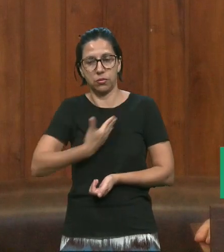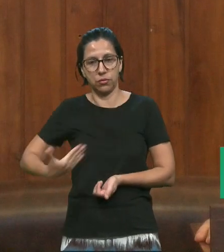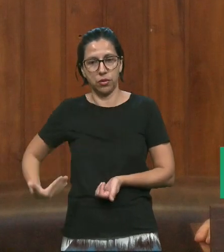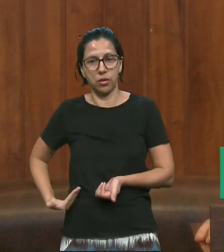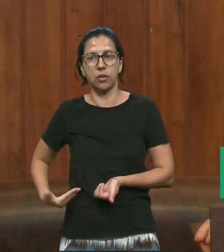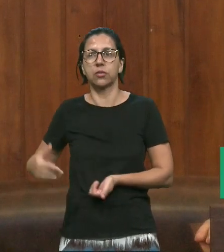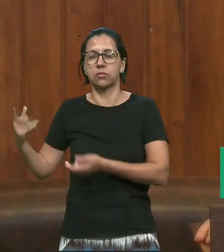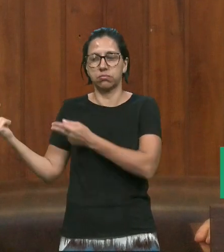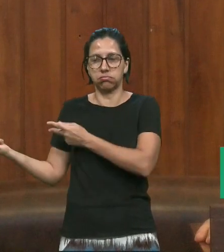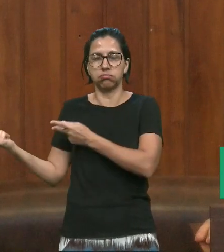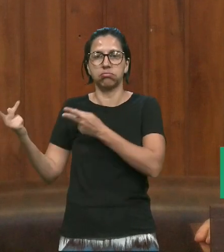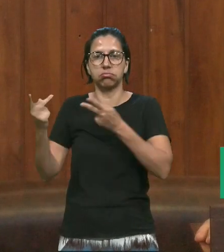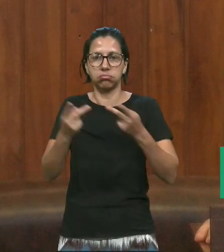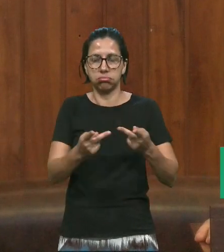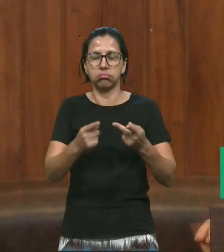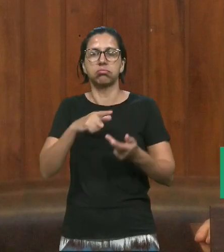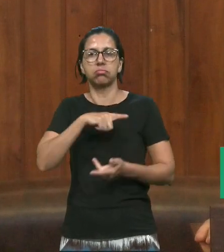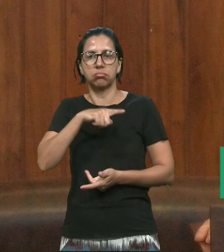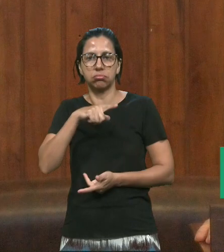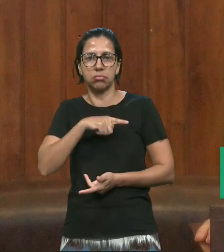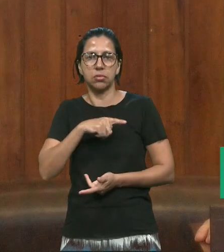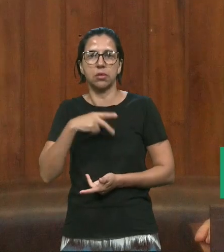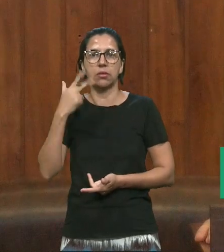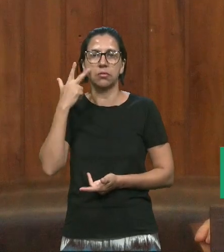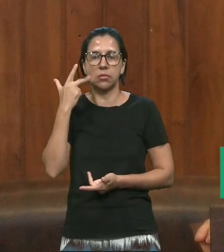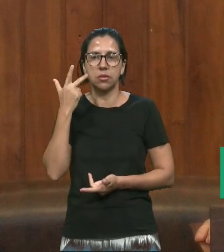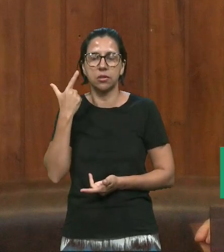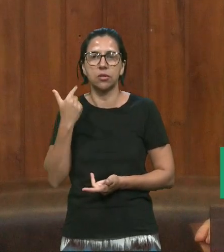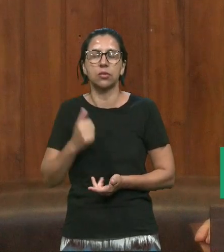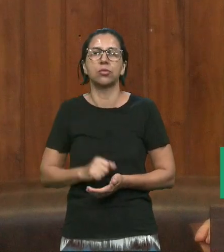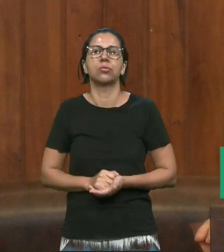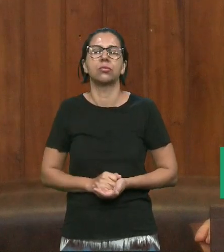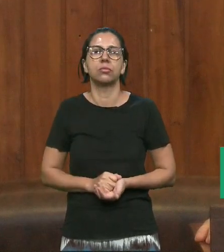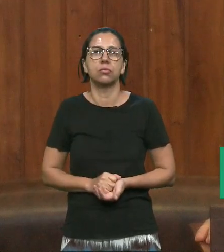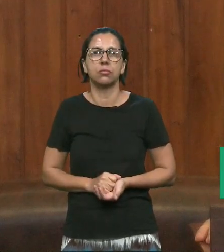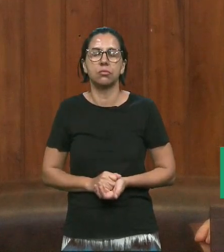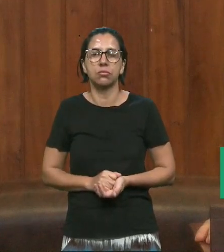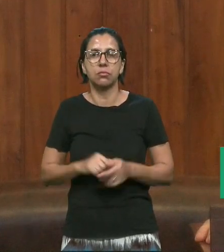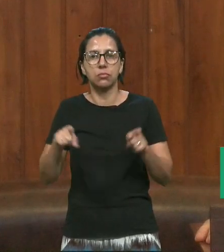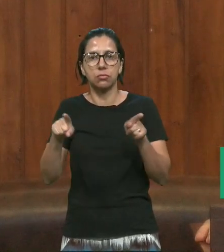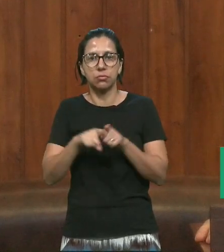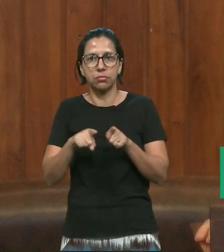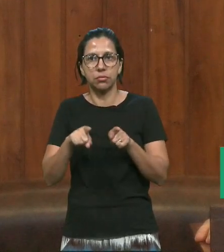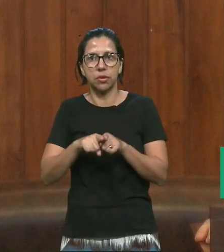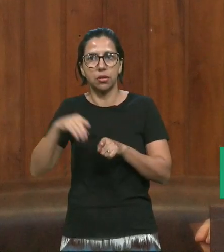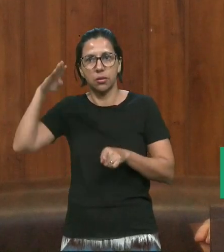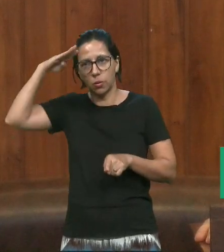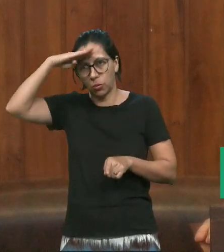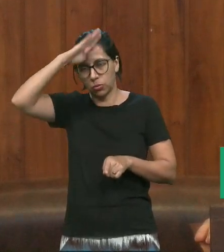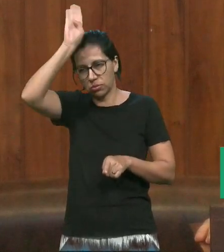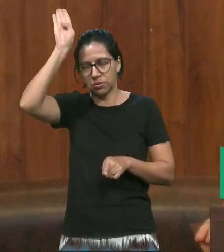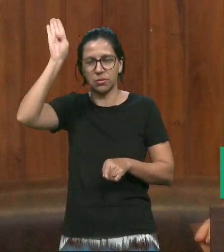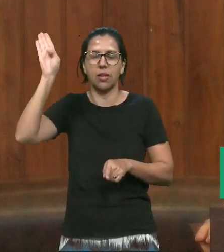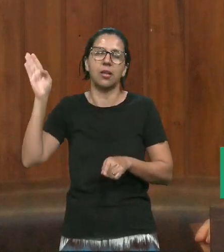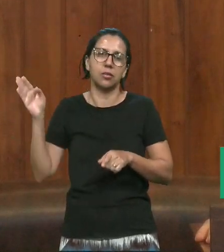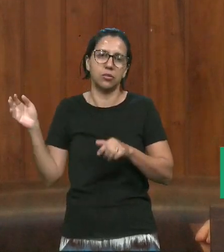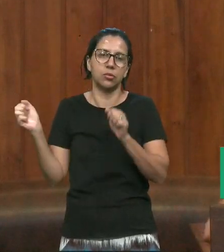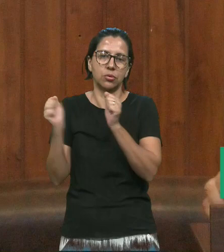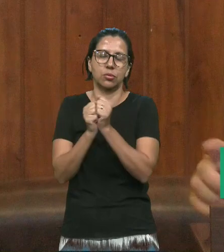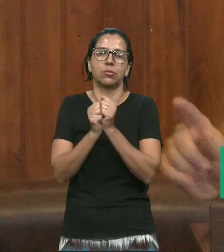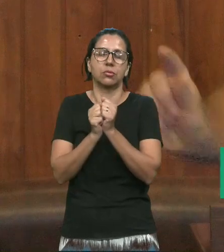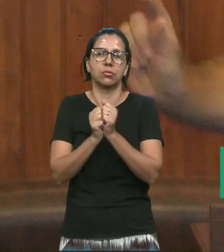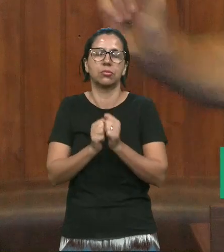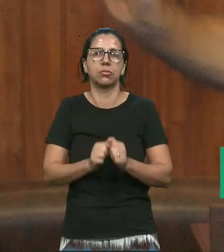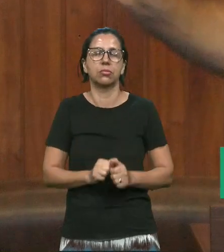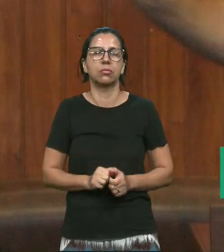Marília, né? E parece que também que o Bolsonaro deve vir. Eu gostaria, só